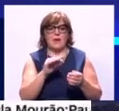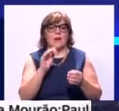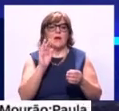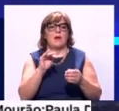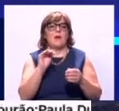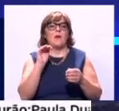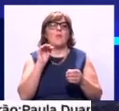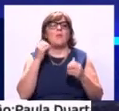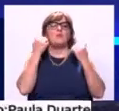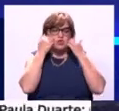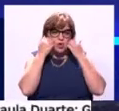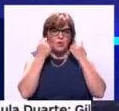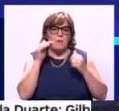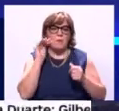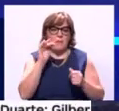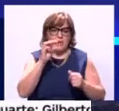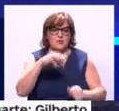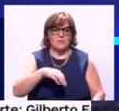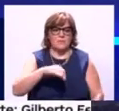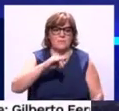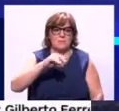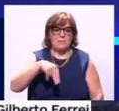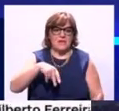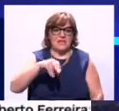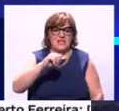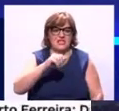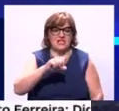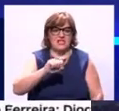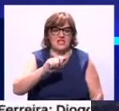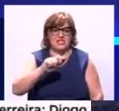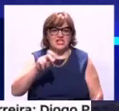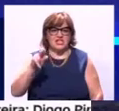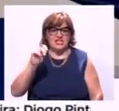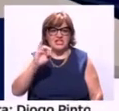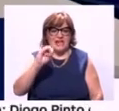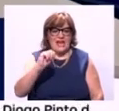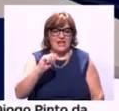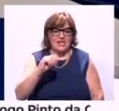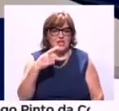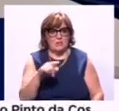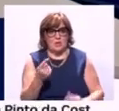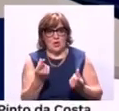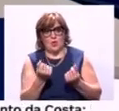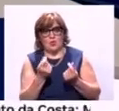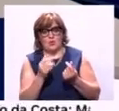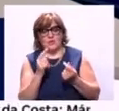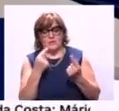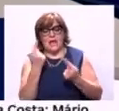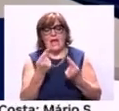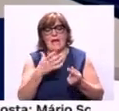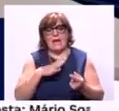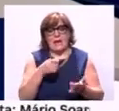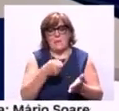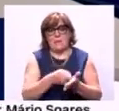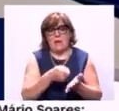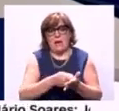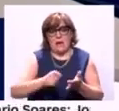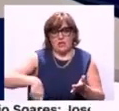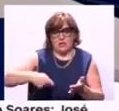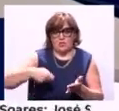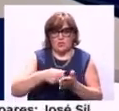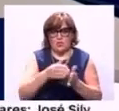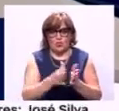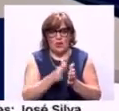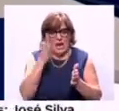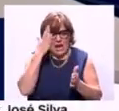Minas Gerais. Tem naming. O nosso Dragão não pode ter? Pode, mas é um custo e é preciso que alguém queira pagar esse custo. Repare.